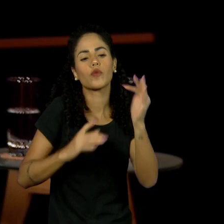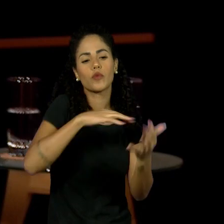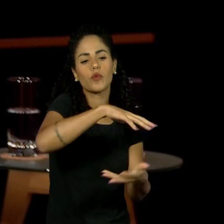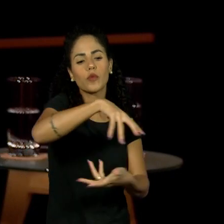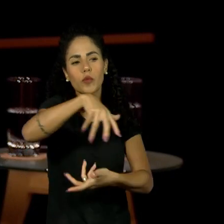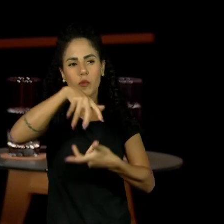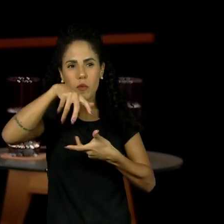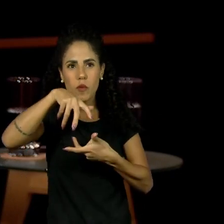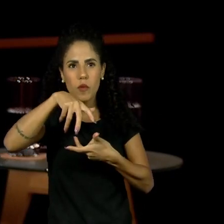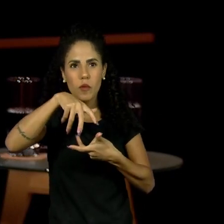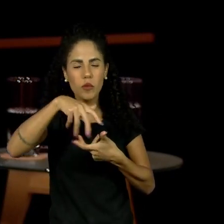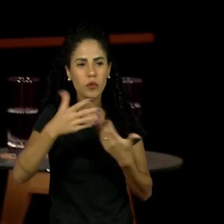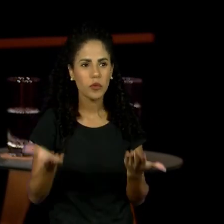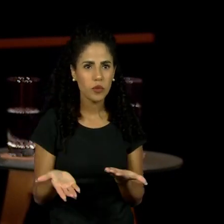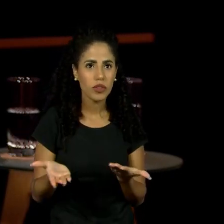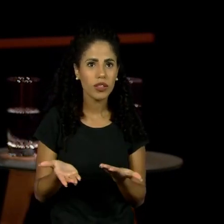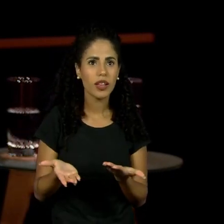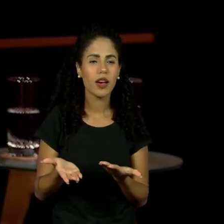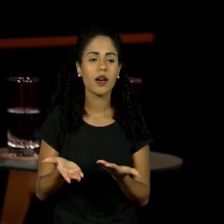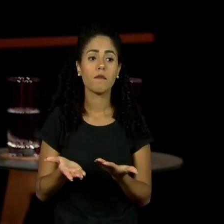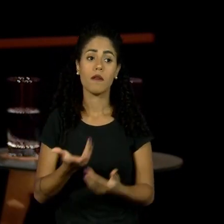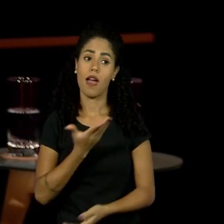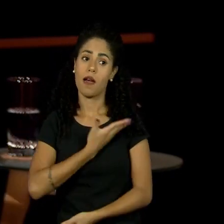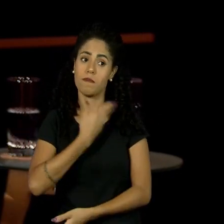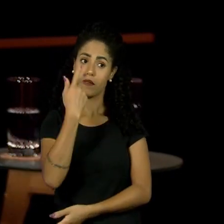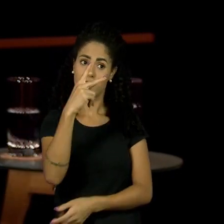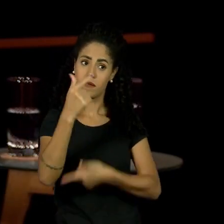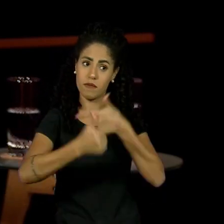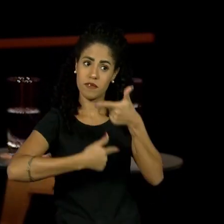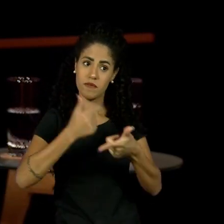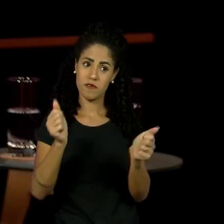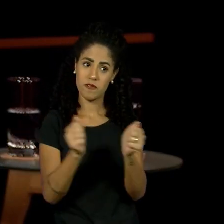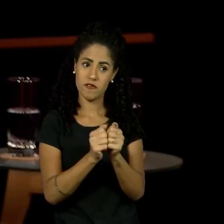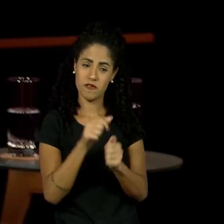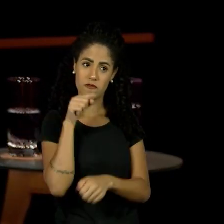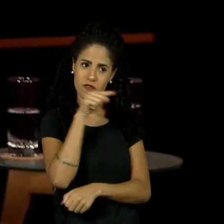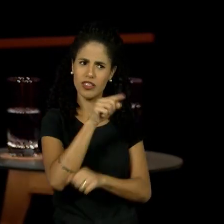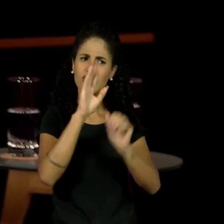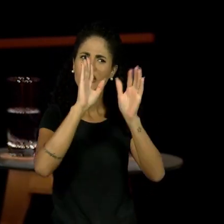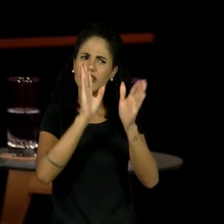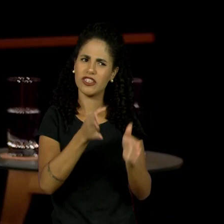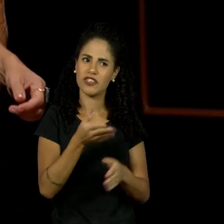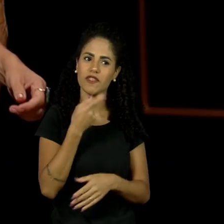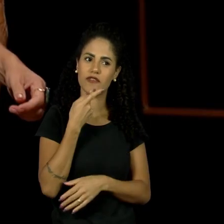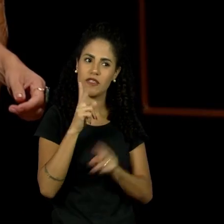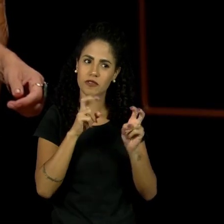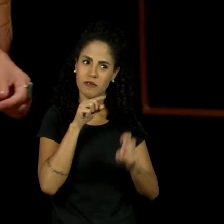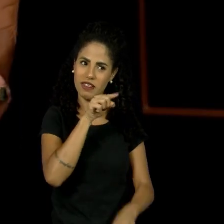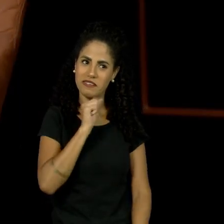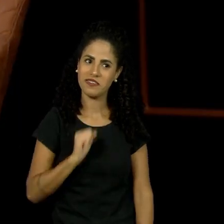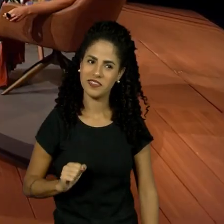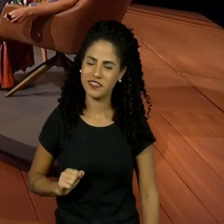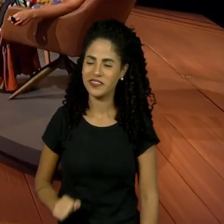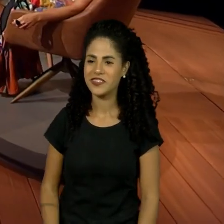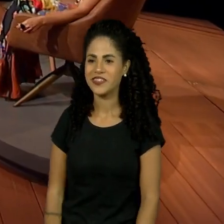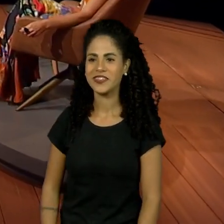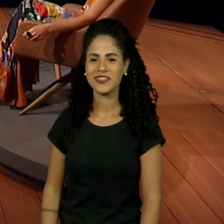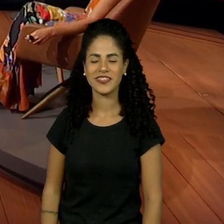humanidade. A gente tem uma mensagem de um parceiro seu que participou desse trabalho que você já mencionou durante o programa.